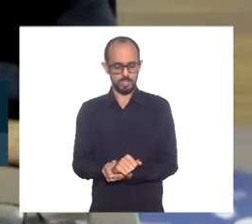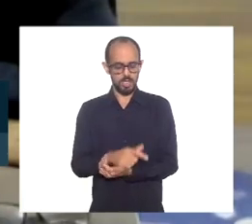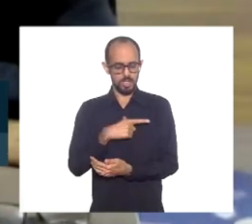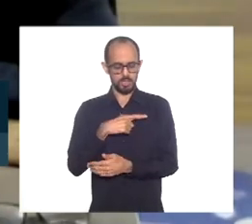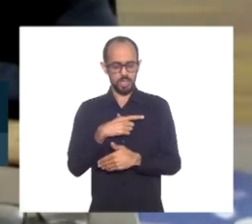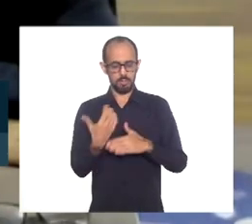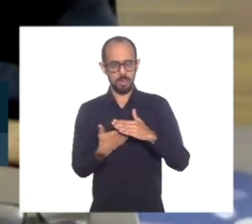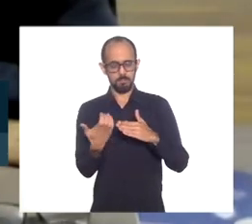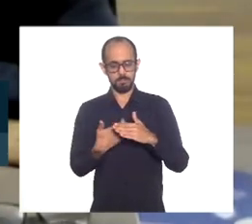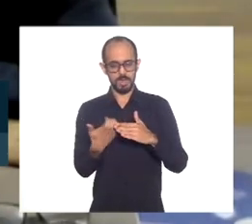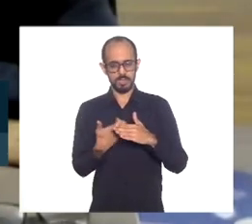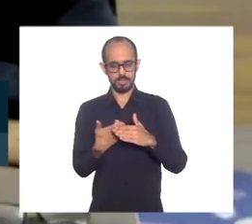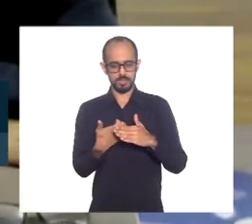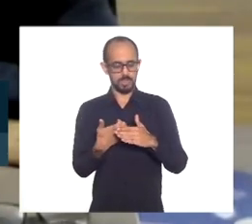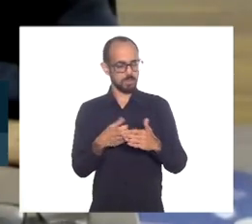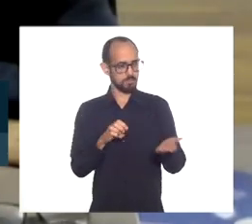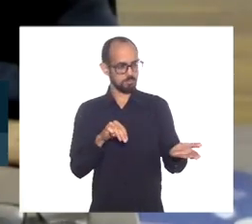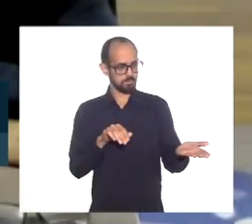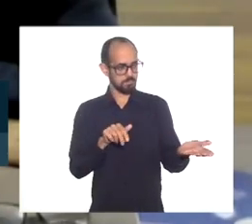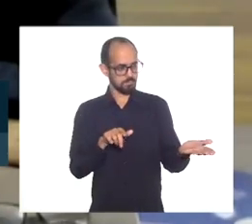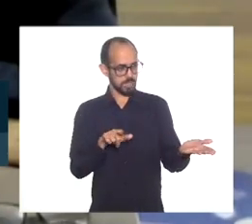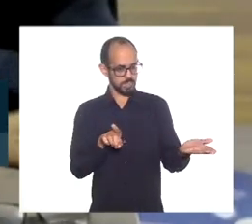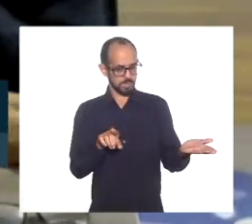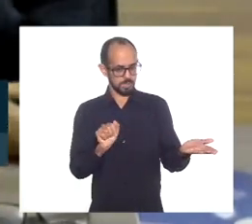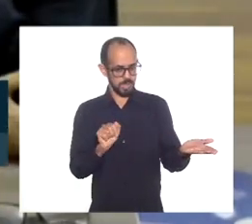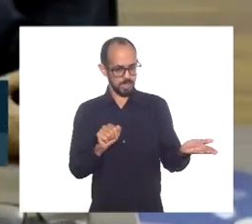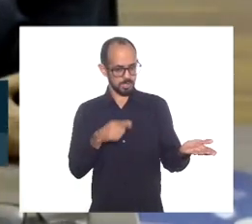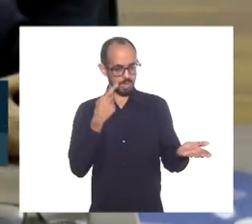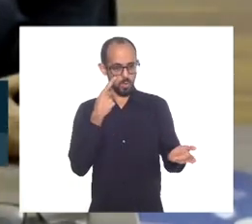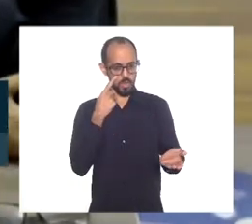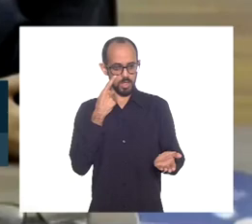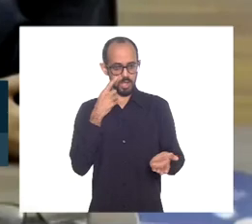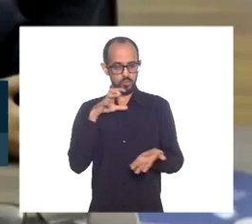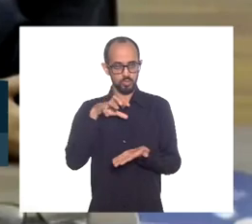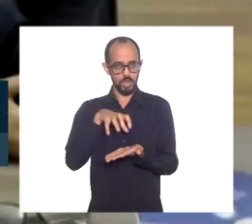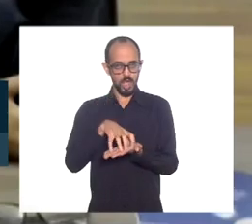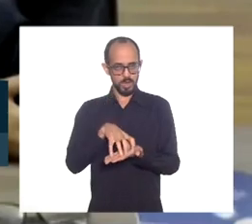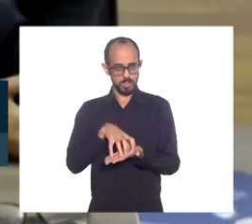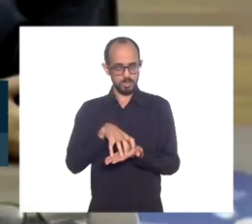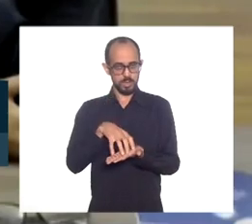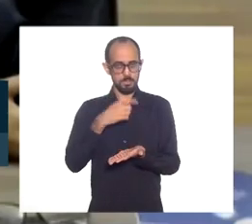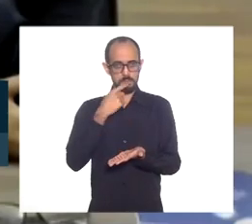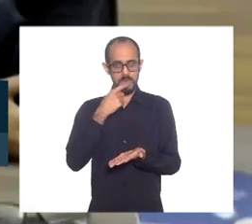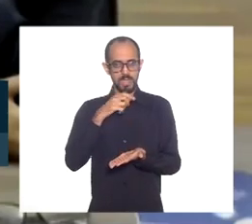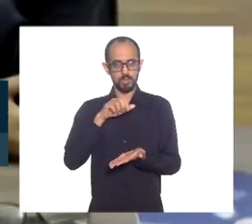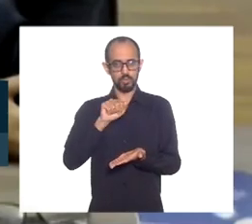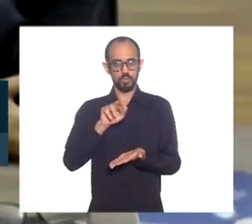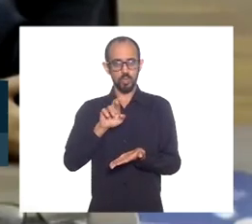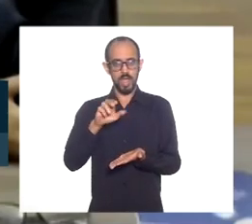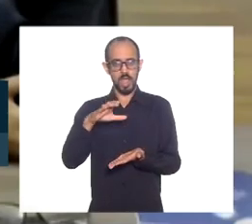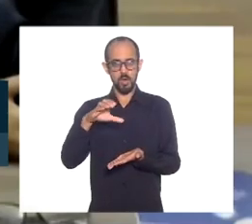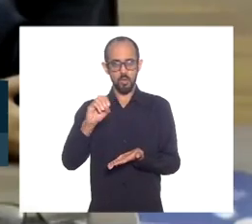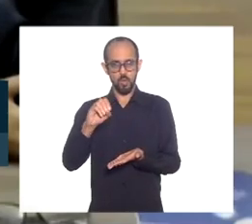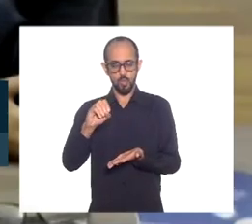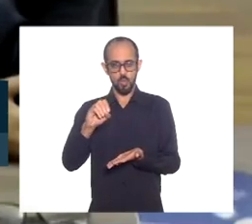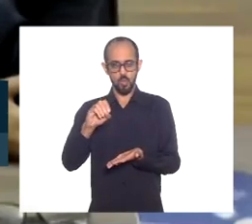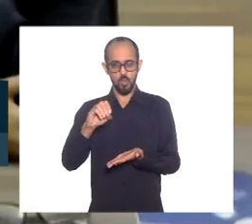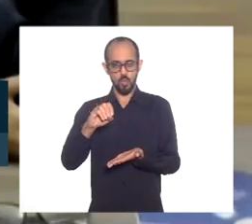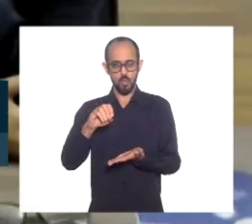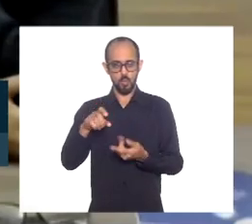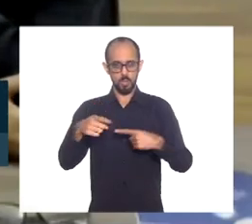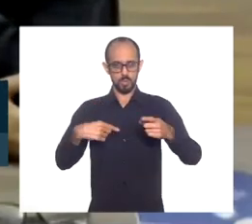que está, Magda, olhando áreas ali ao longo do arco, esteve conosco aqui, eu fiz